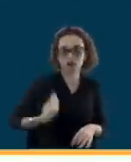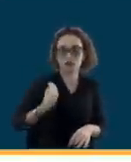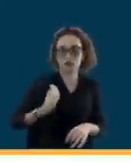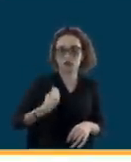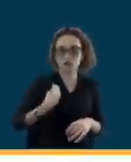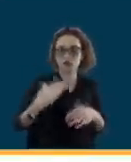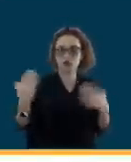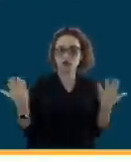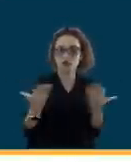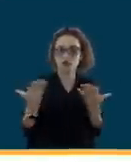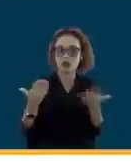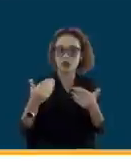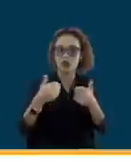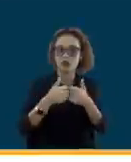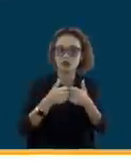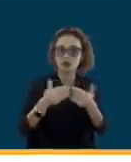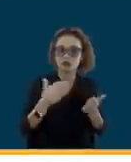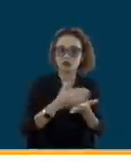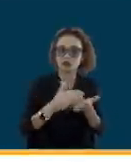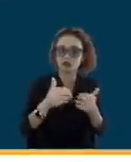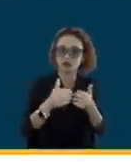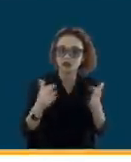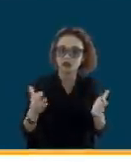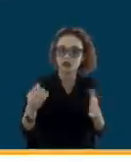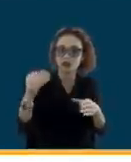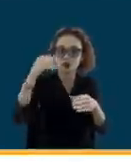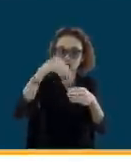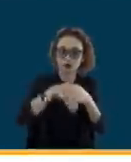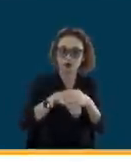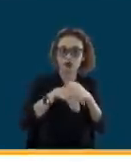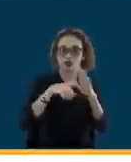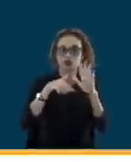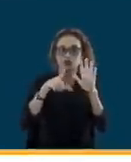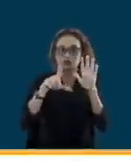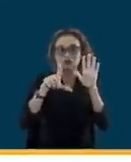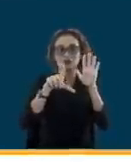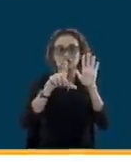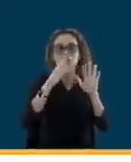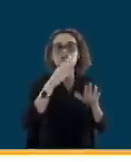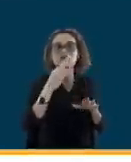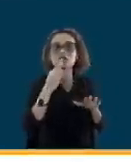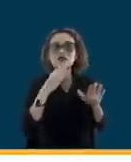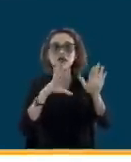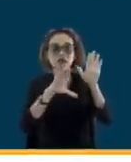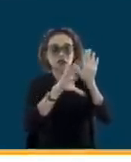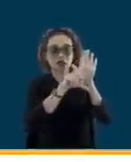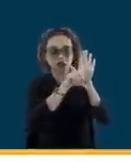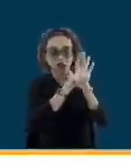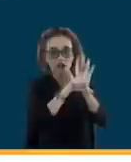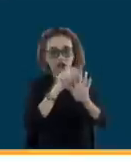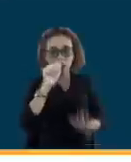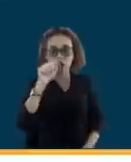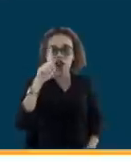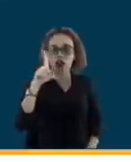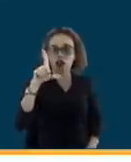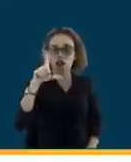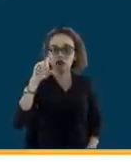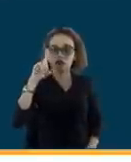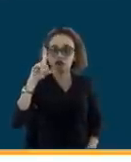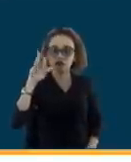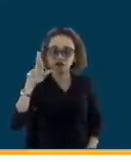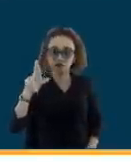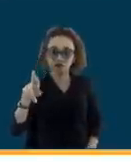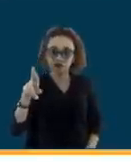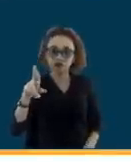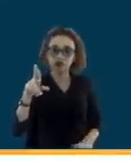a aula inaugural do curso Por Dentro da Lei Aldir Blanc, uma realização do SESC SENAC RJ,